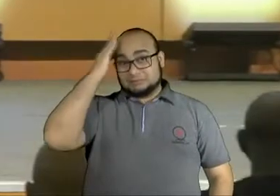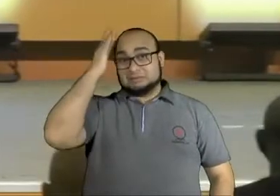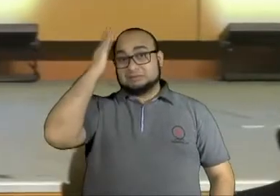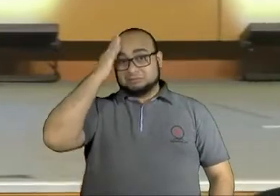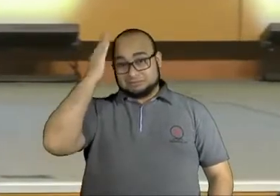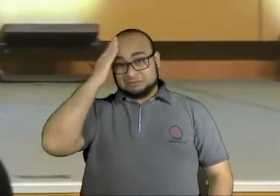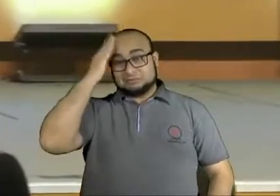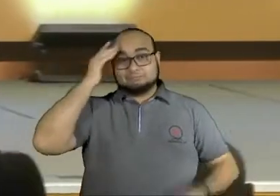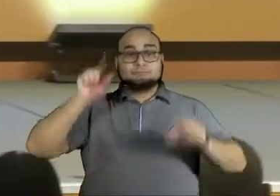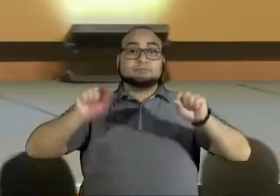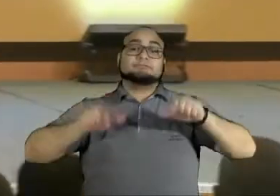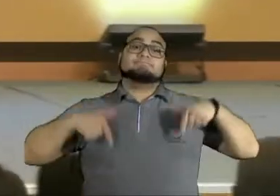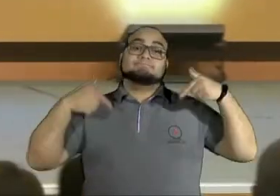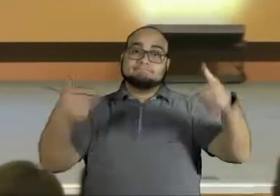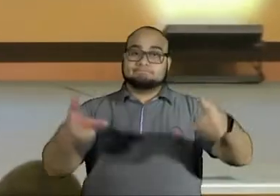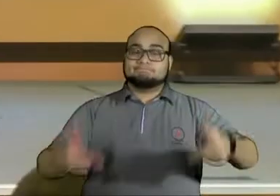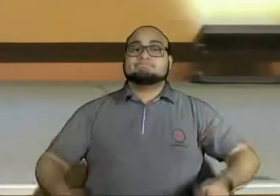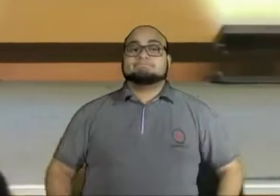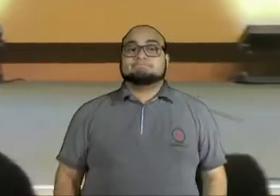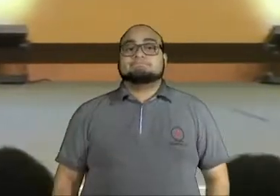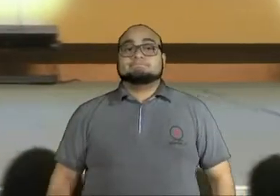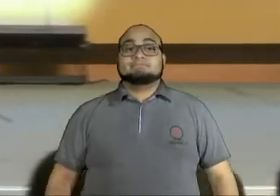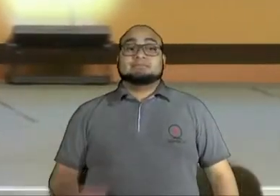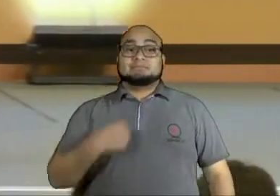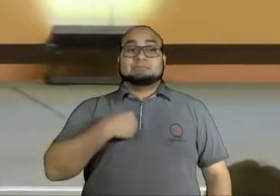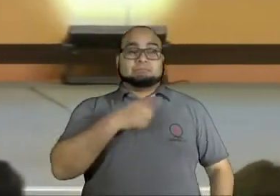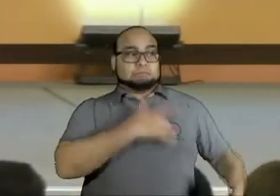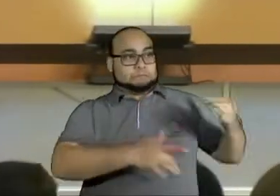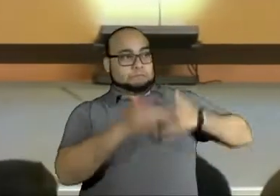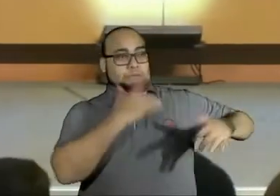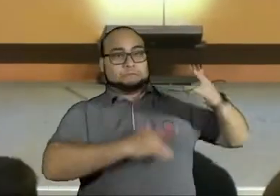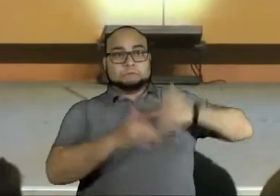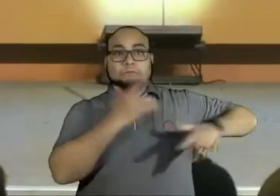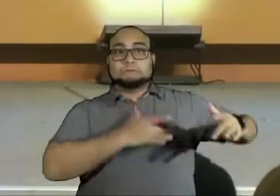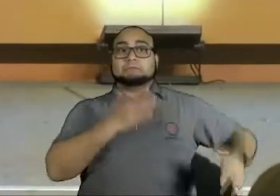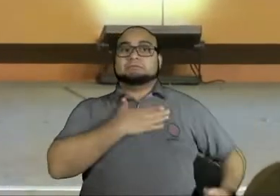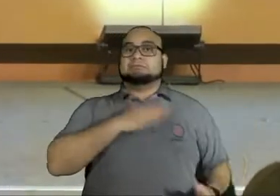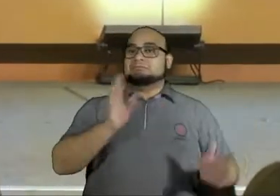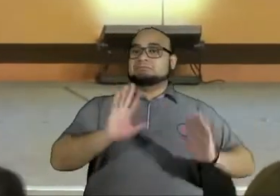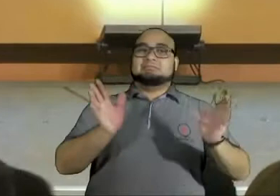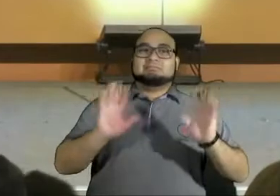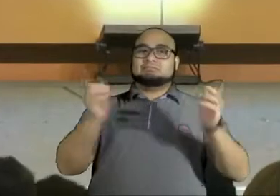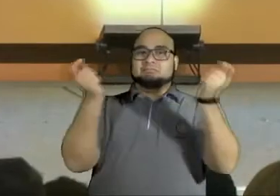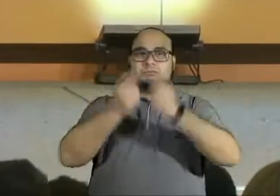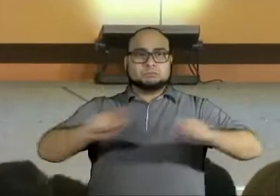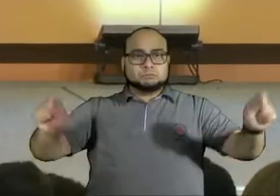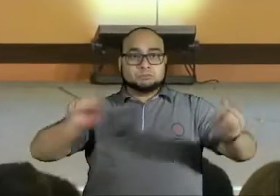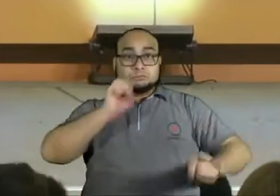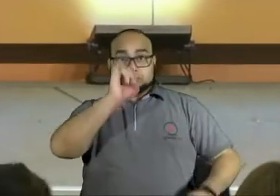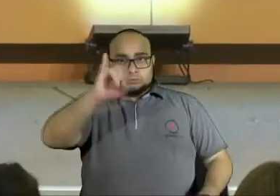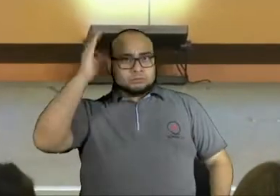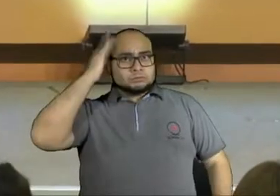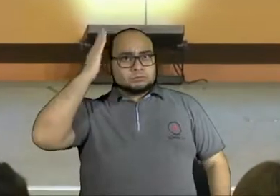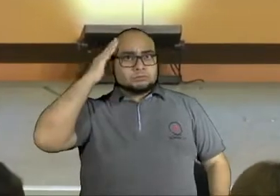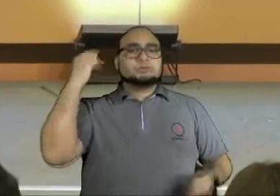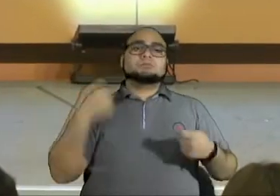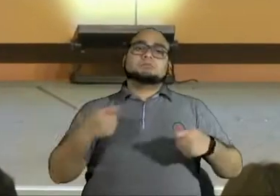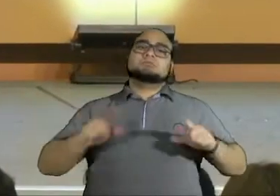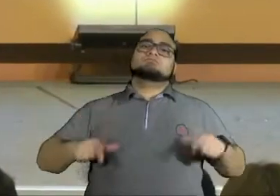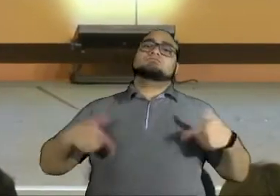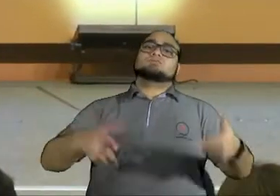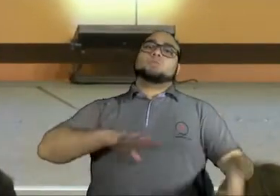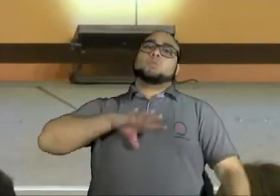É quando eu não dou uma de coitadinho nem coitadinha. Mas por saber o que eu preciso fazer, entendendo o cenário, eu vou lá